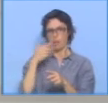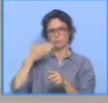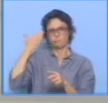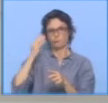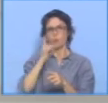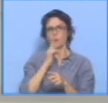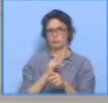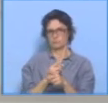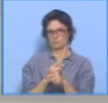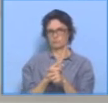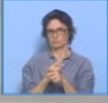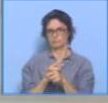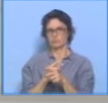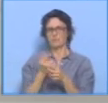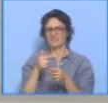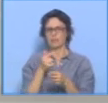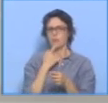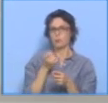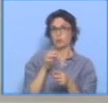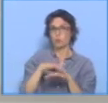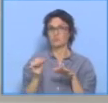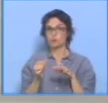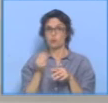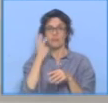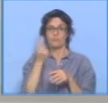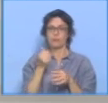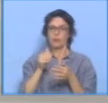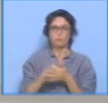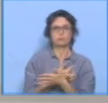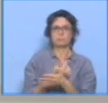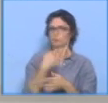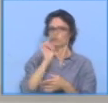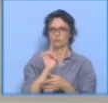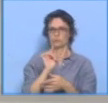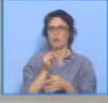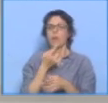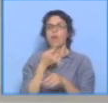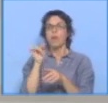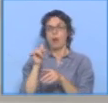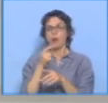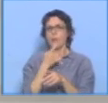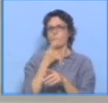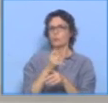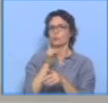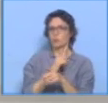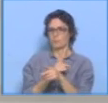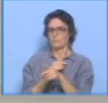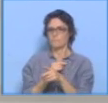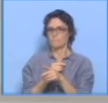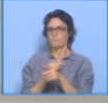Não é uma questão de vida ou morte, é uma questão para toda a vida, e a questão é esta.